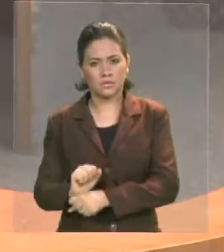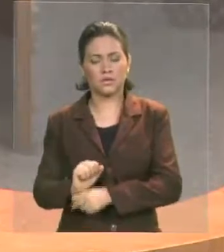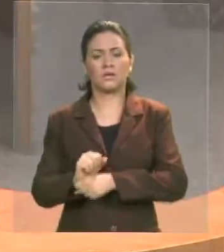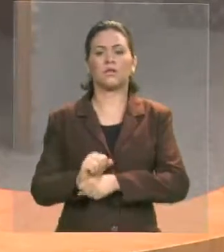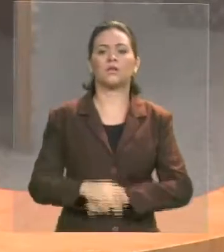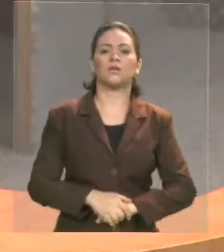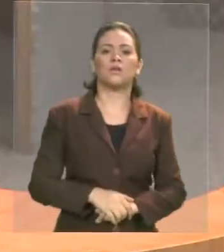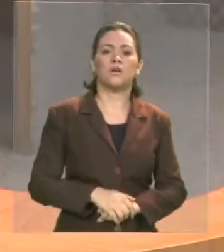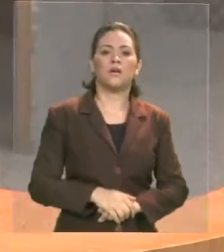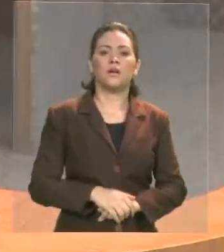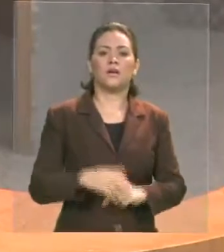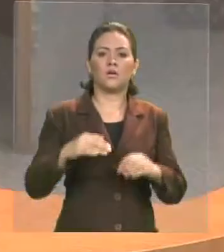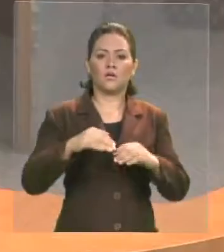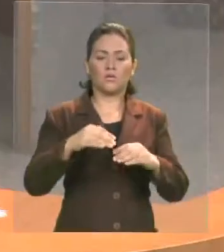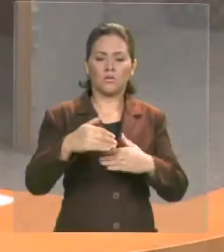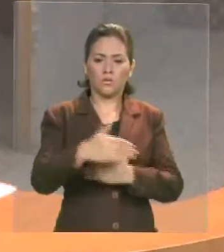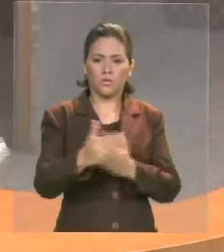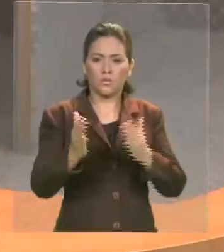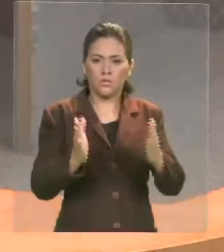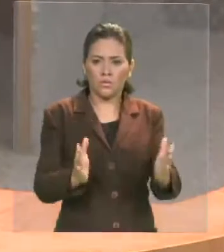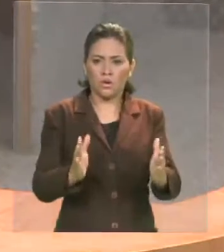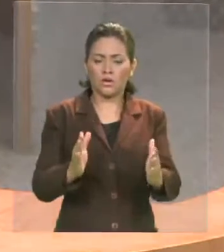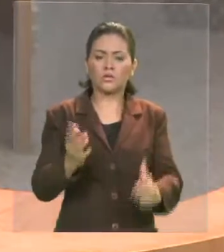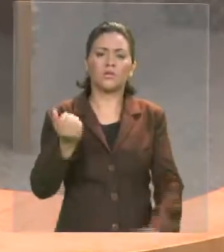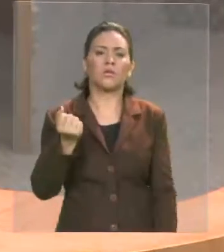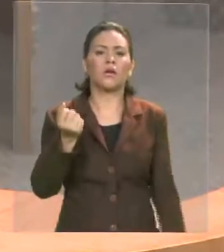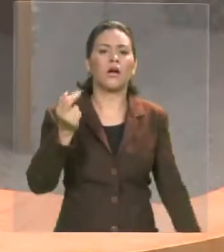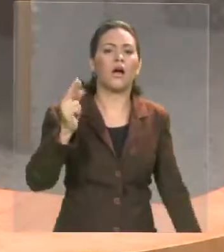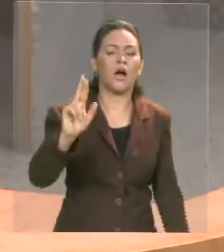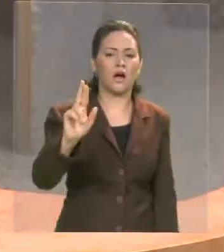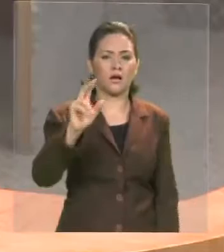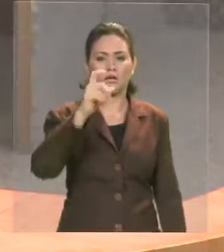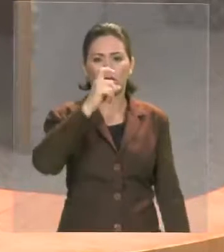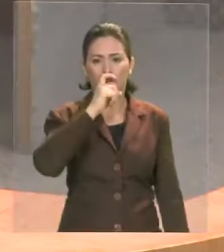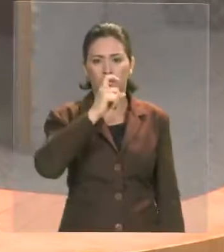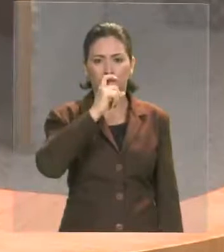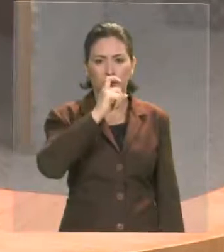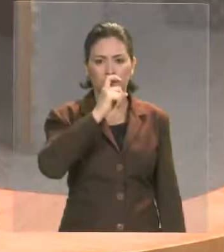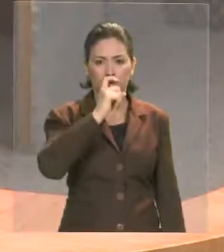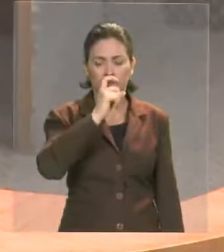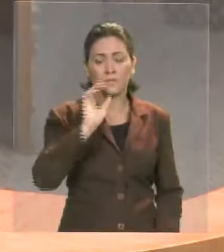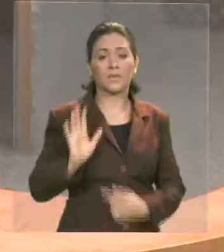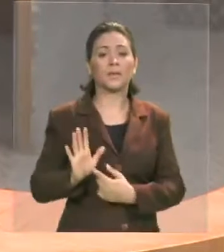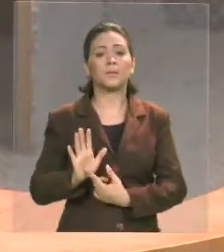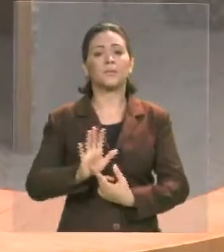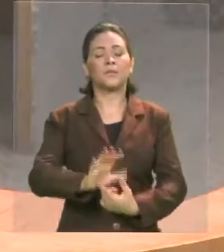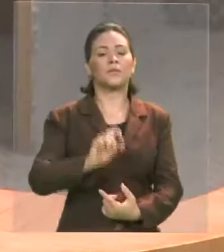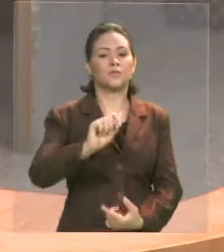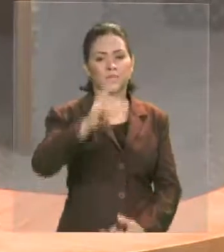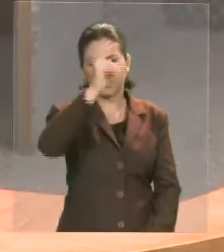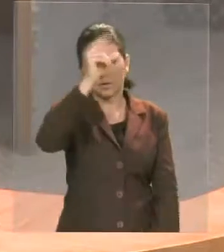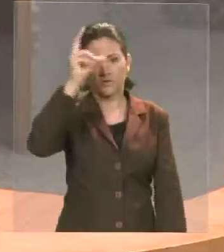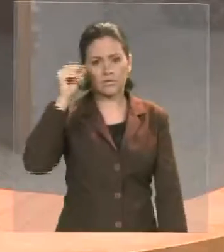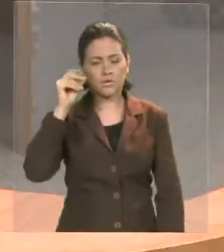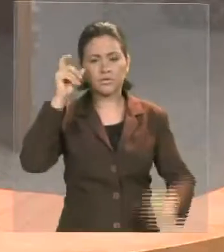enfermaria climatizada, isso demonstrando o quanto o prefeito municipal se preocupa com a saúde